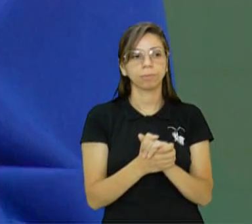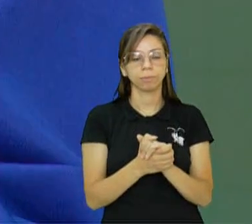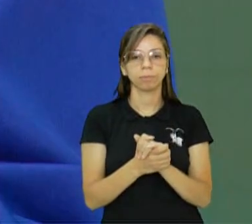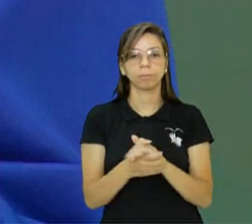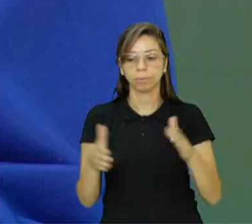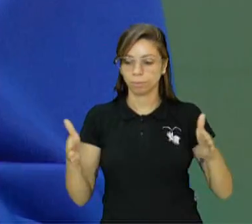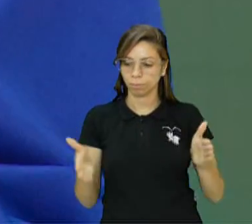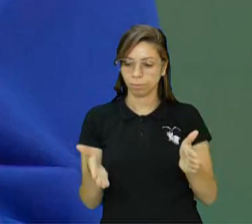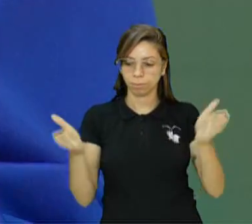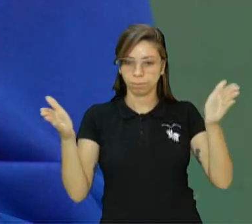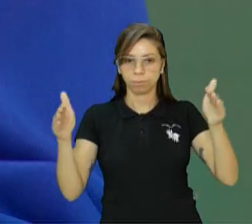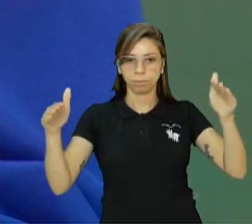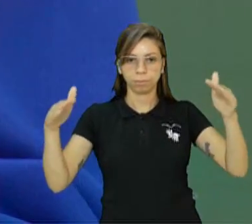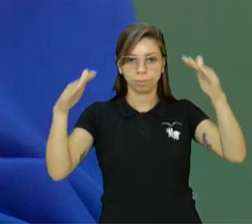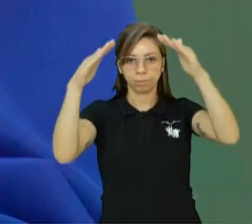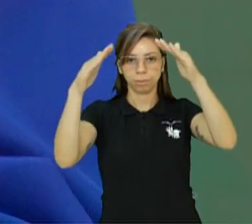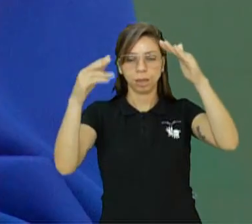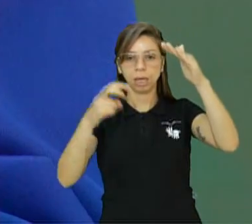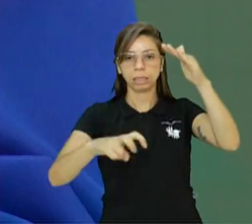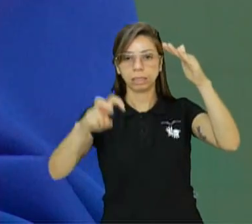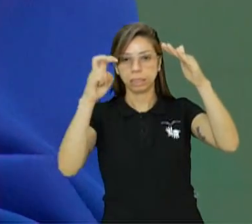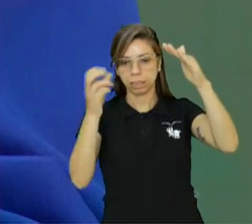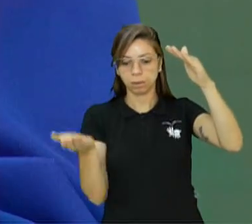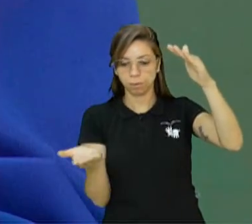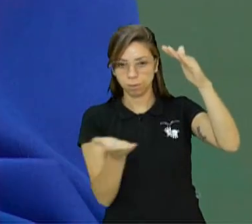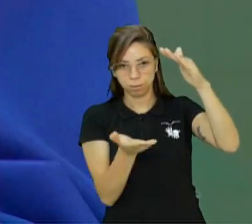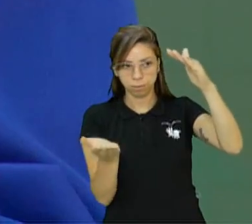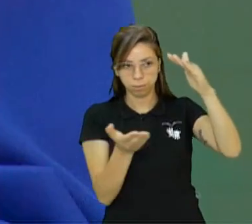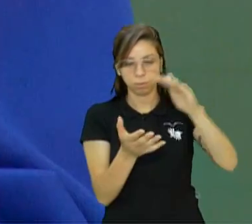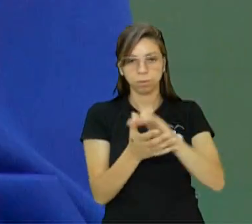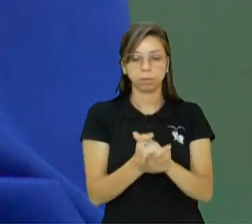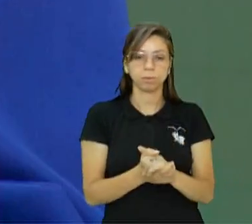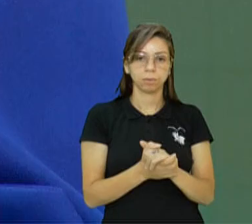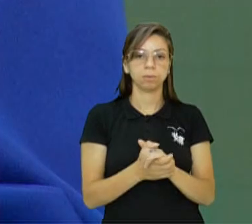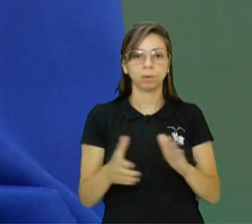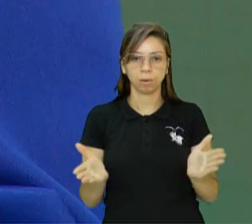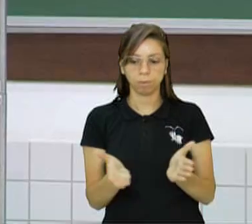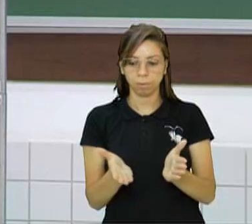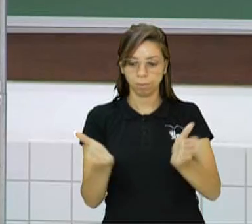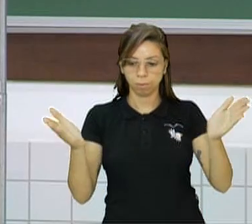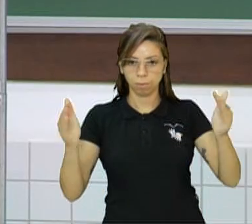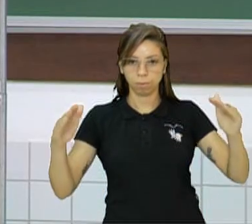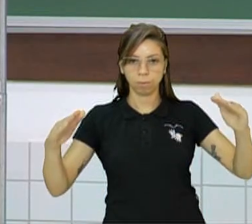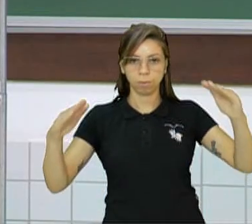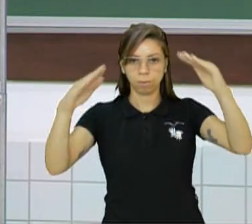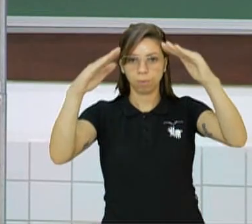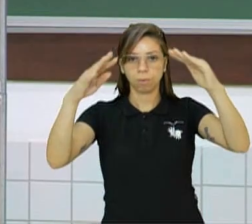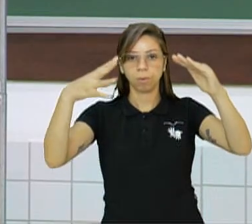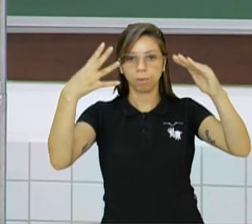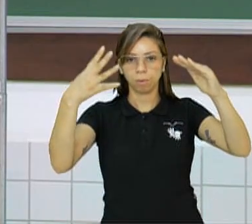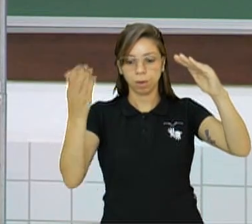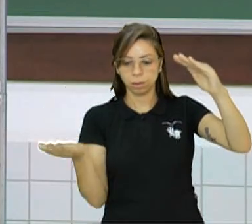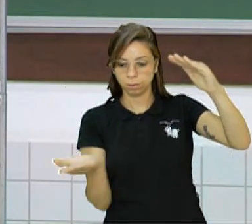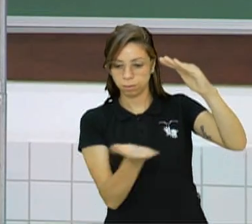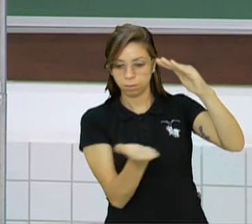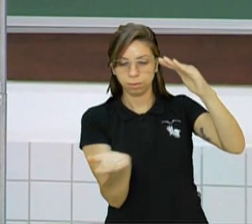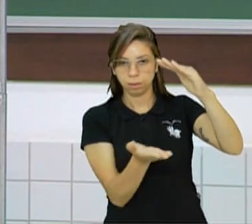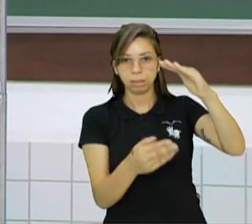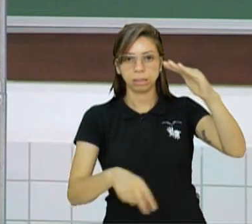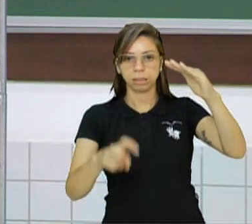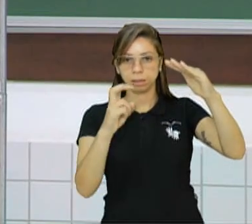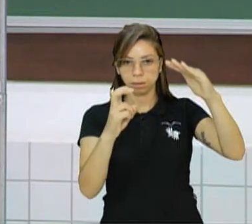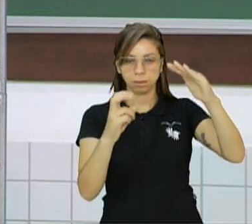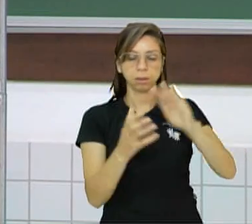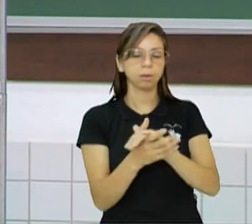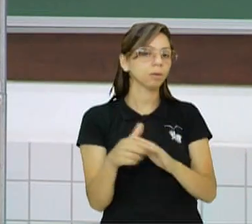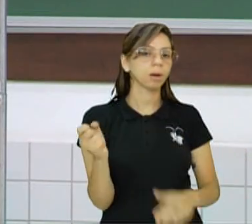tem 5 lados, ó. 1, 2, 3, 4, 5. Pentágono, certo? Então, nós temos